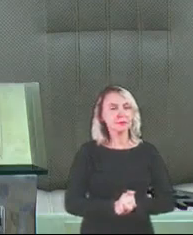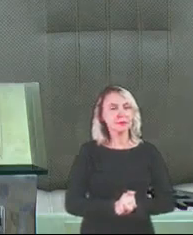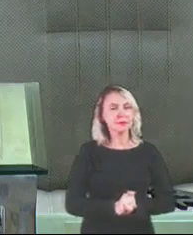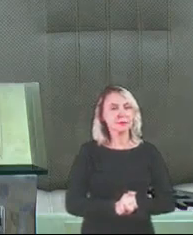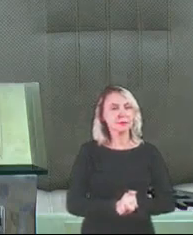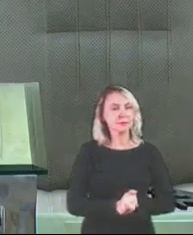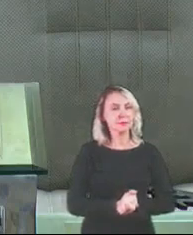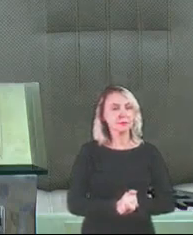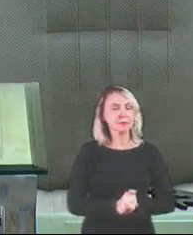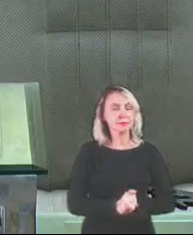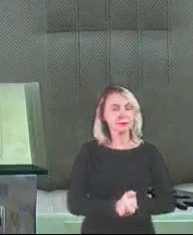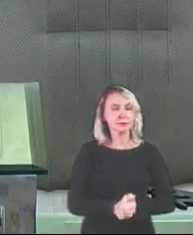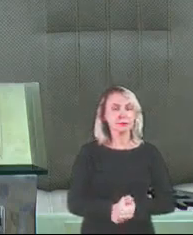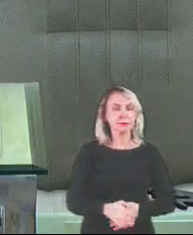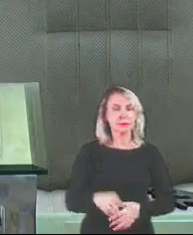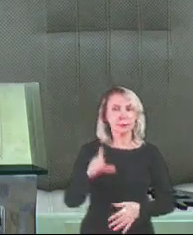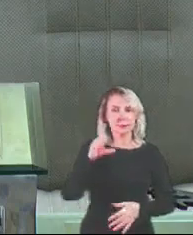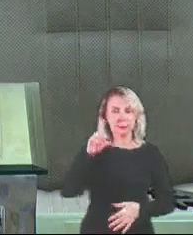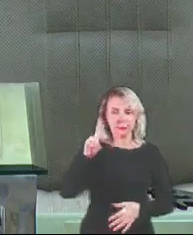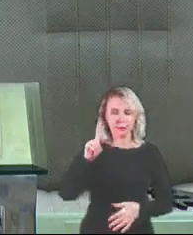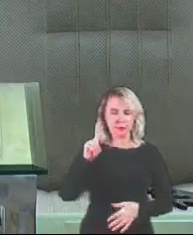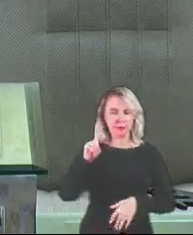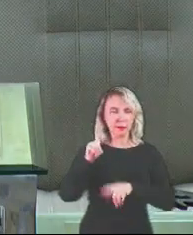Deus não queria um arrependimento